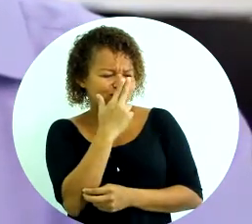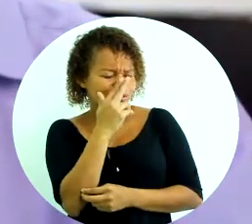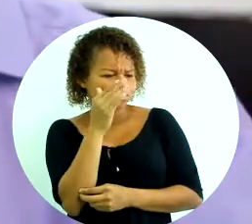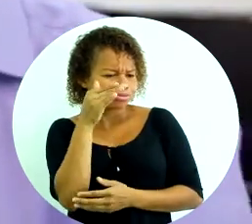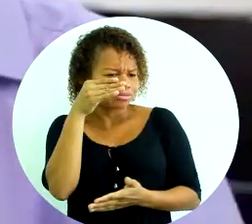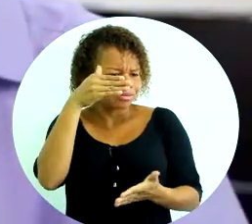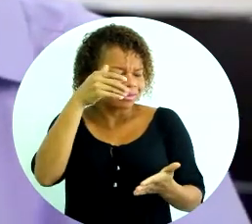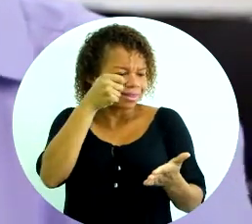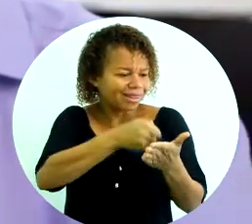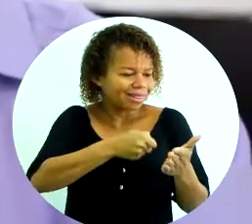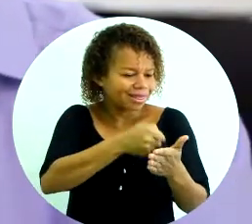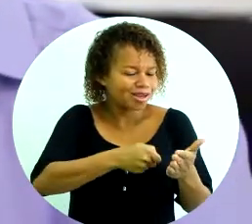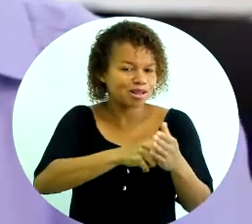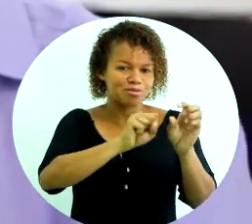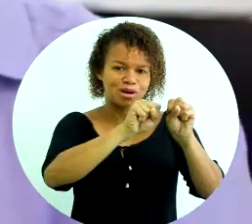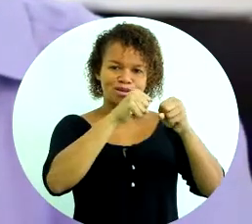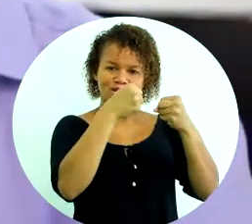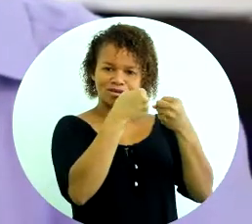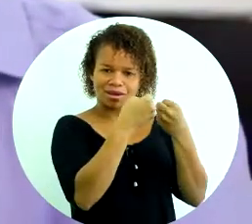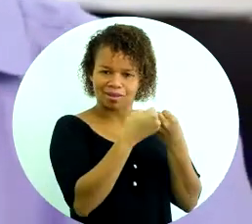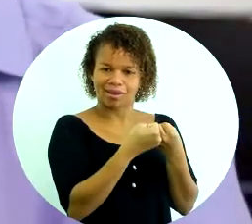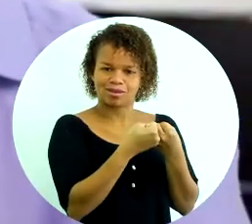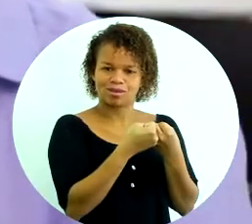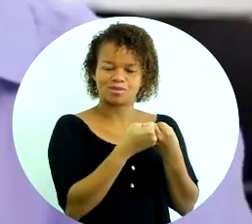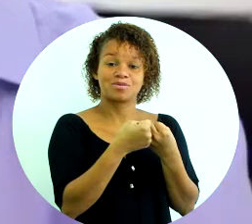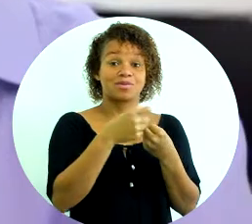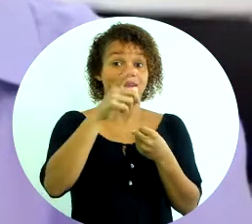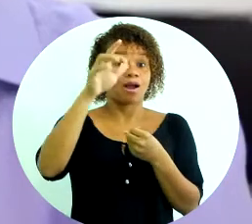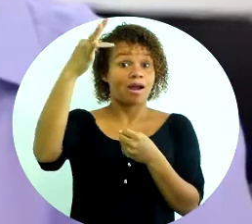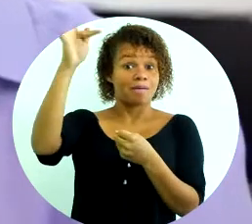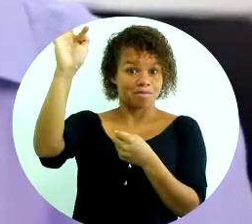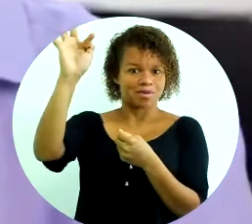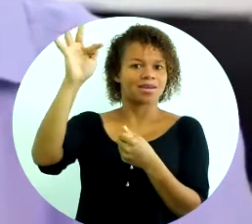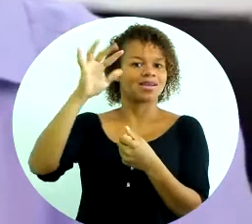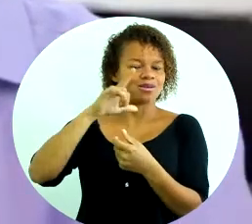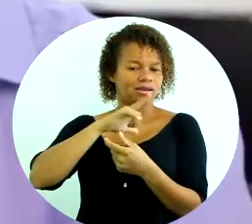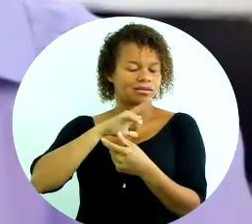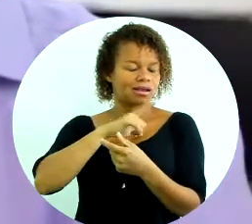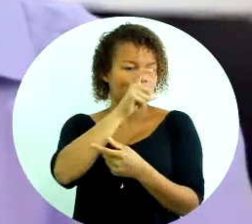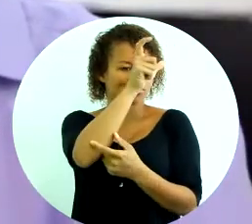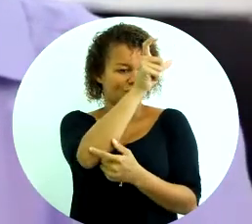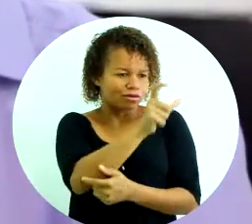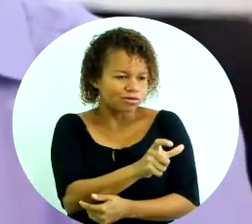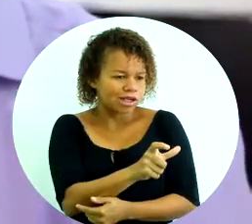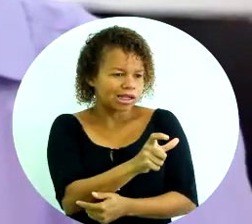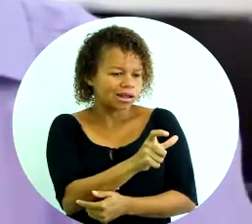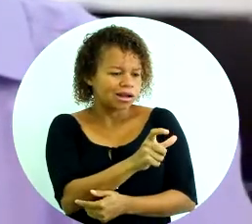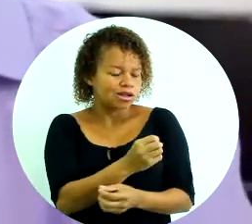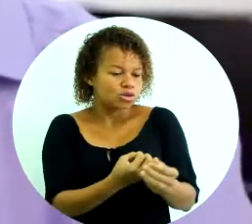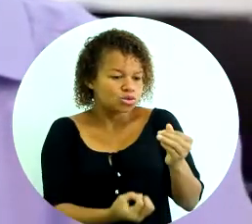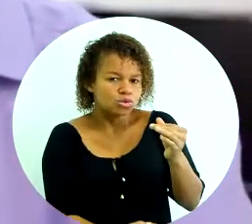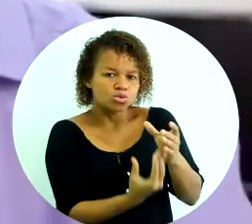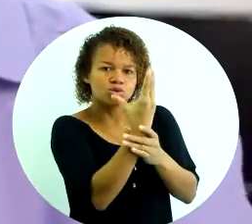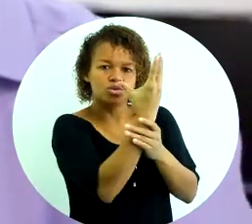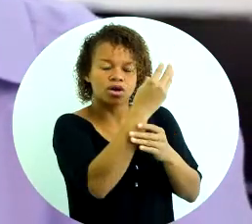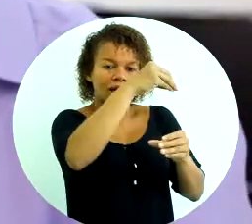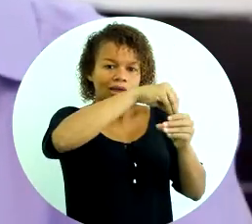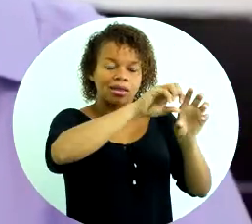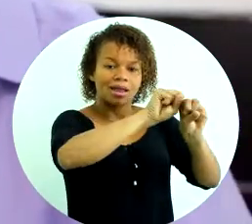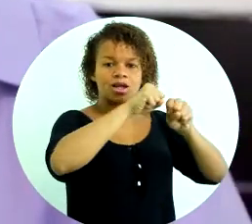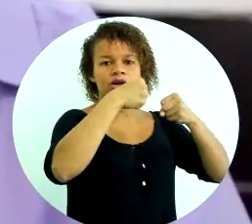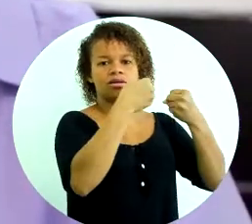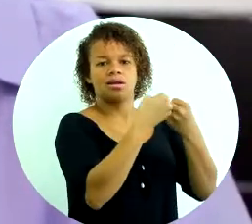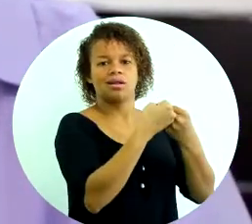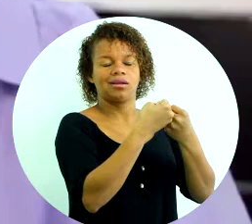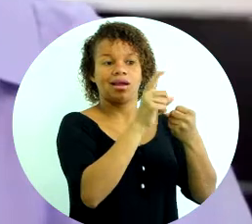agente determinado pela sociedade. Em Émile Durkheim, o indivíduo ele surge